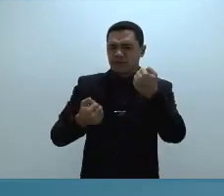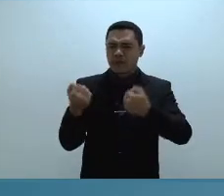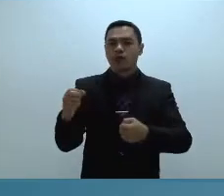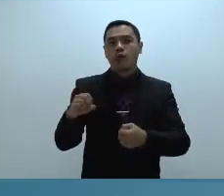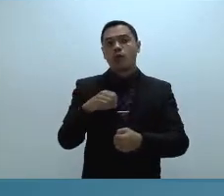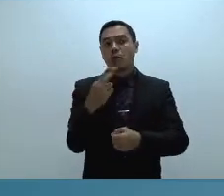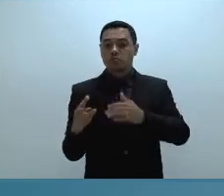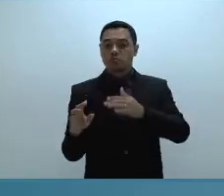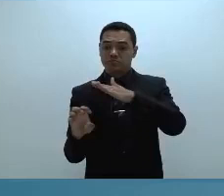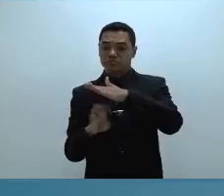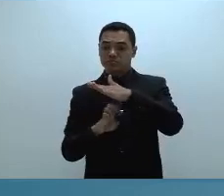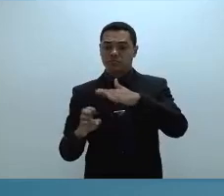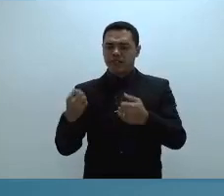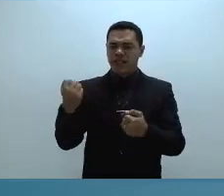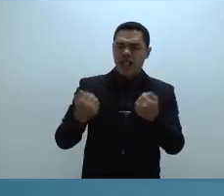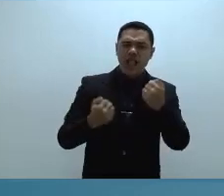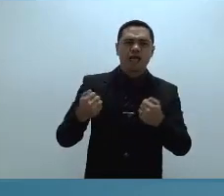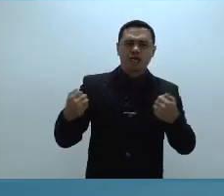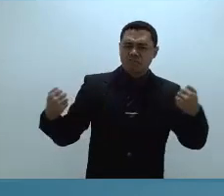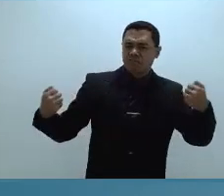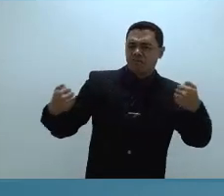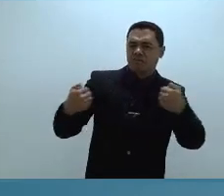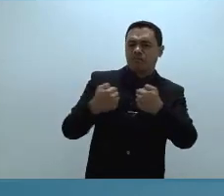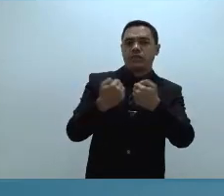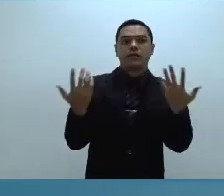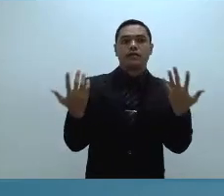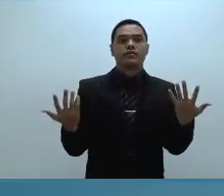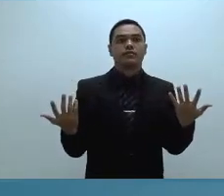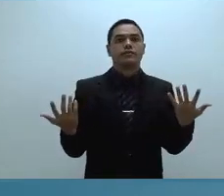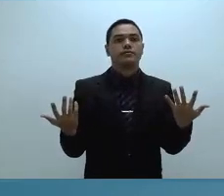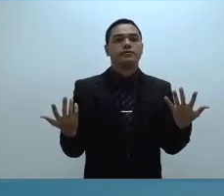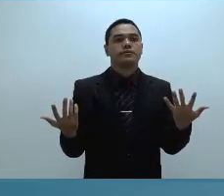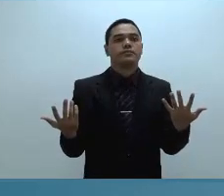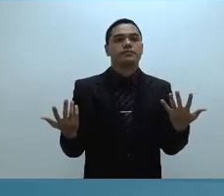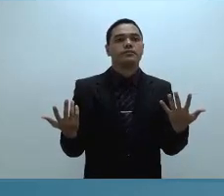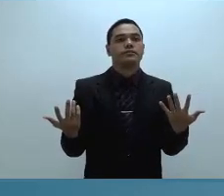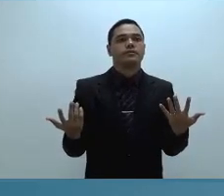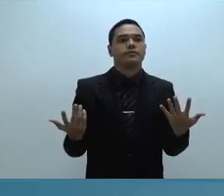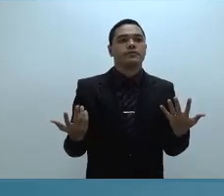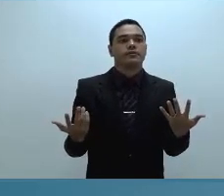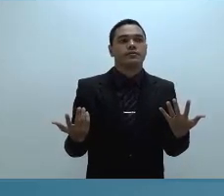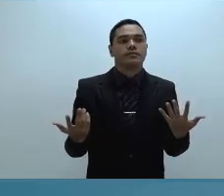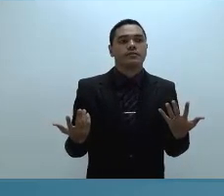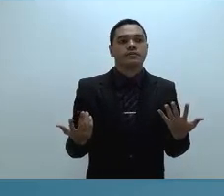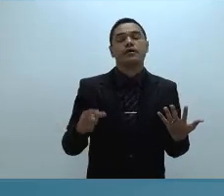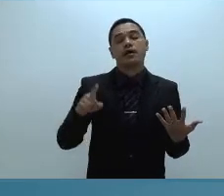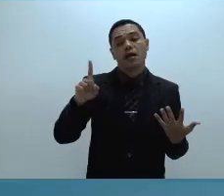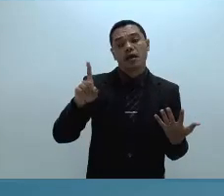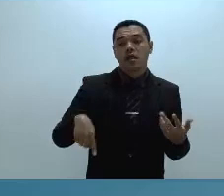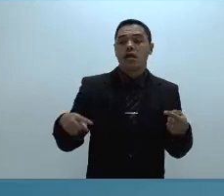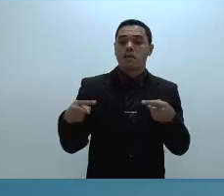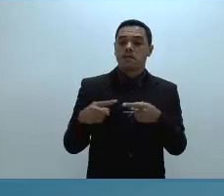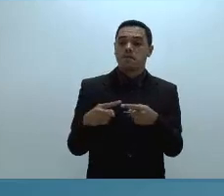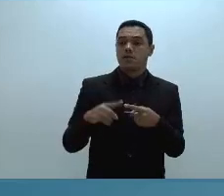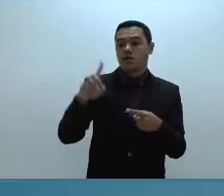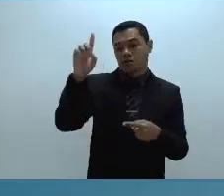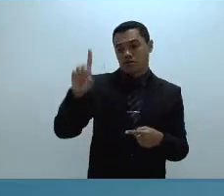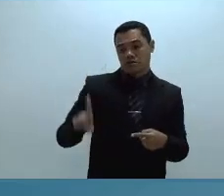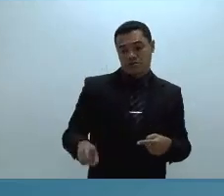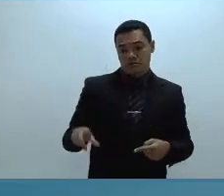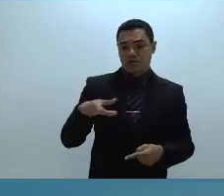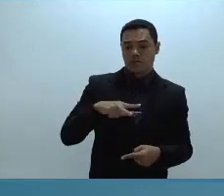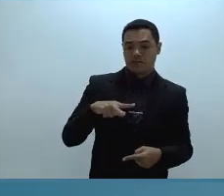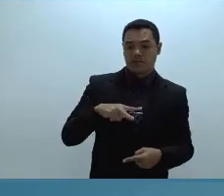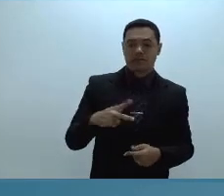ou particular. É evidente que isso aí não há no passado. É evidente que isso vai atrás de um direito privado. Então,